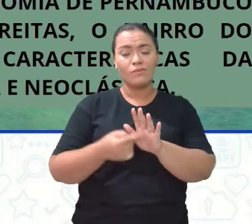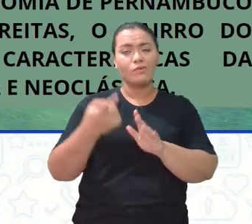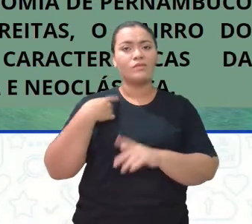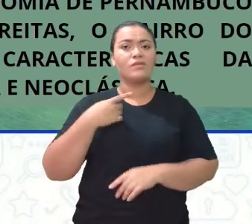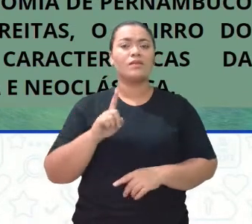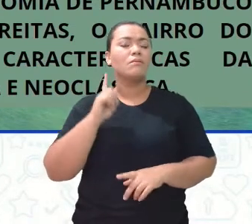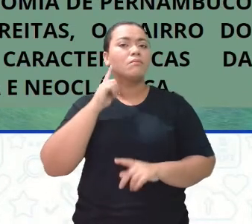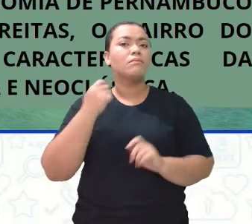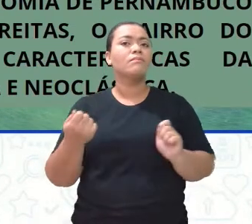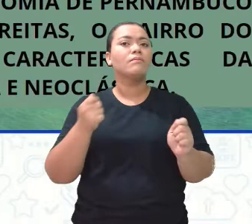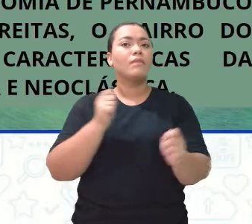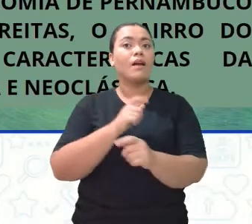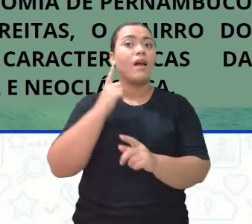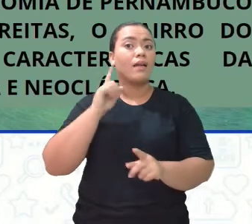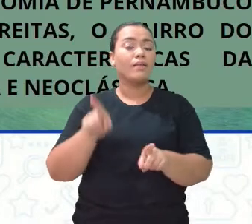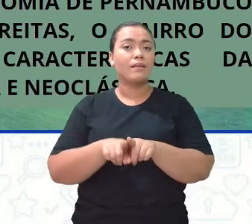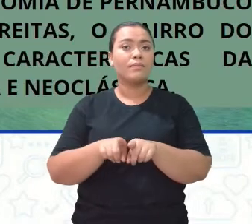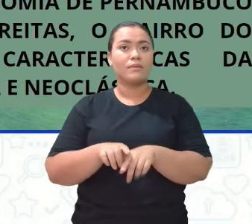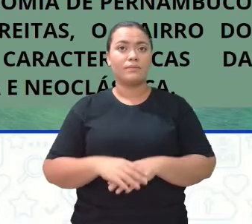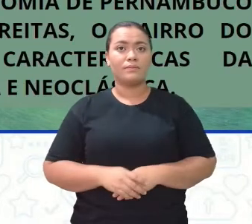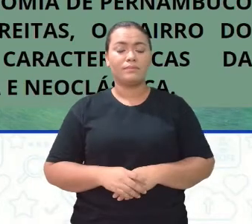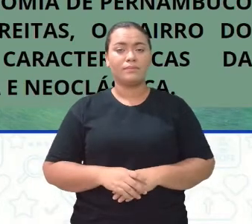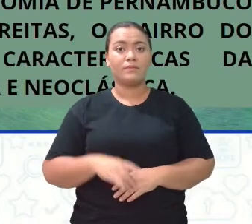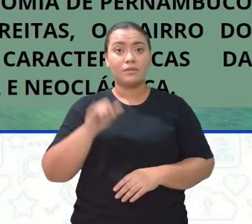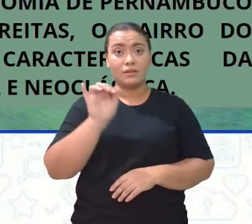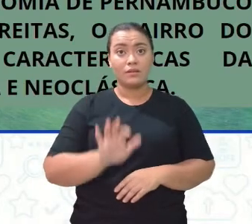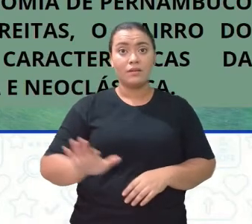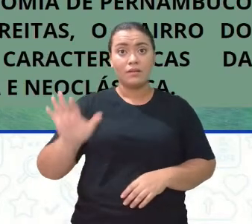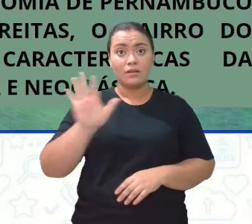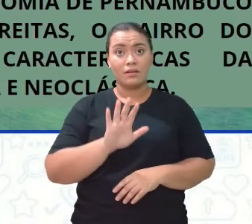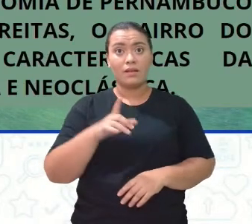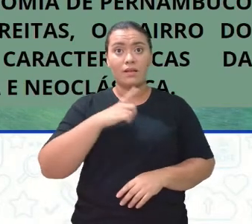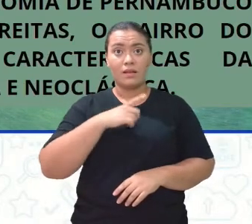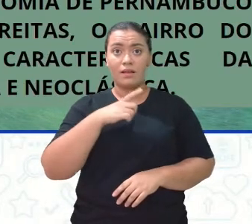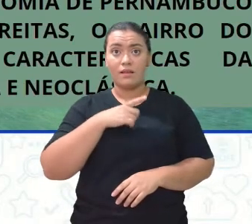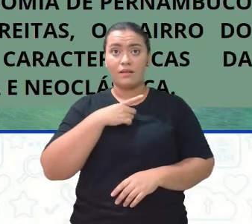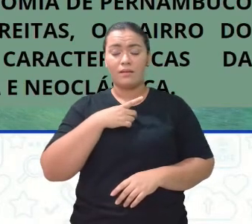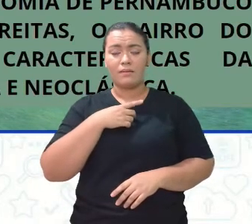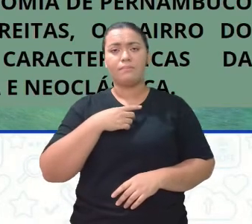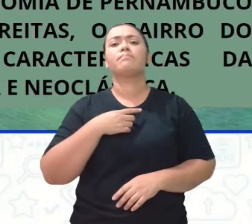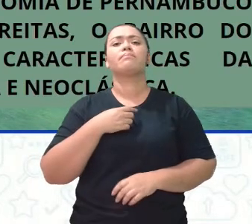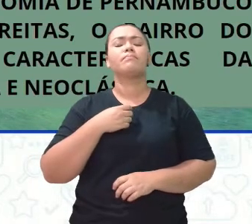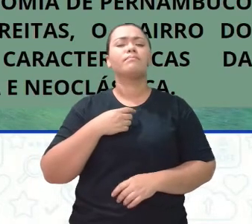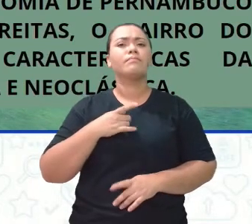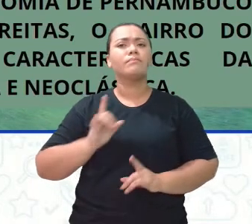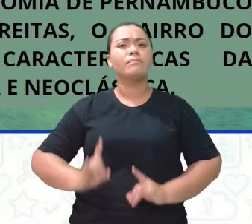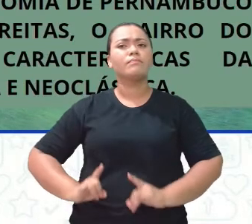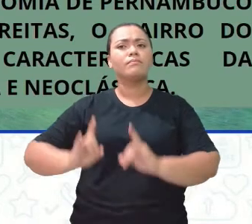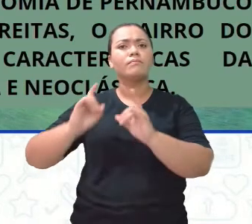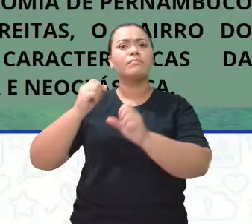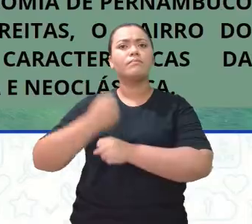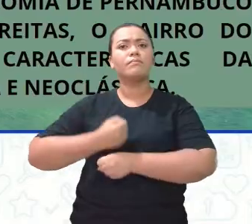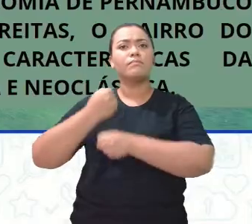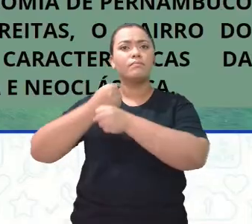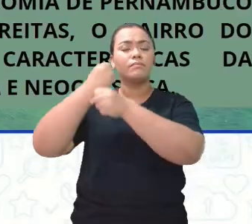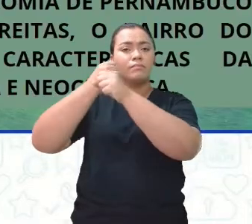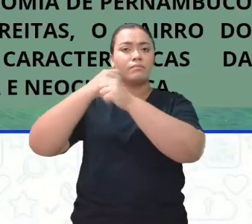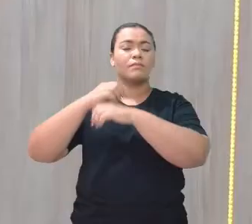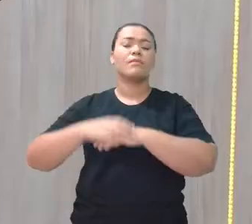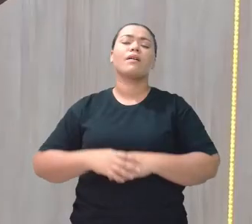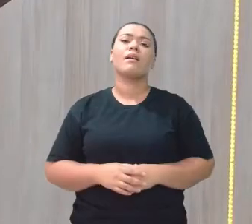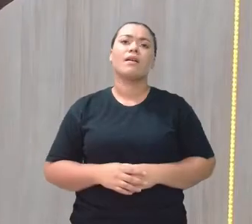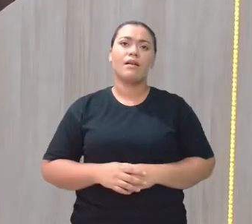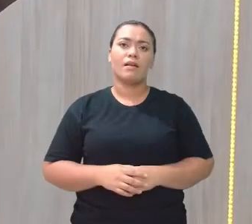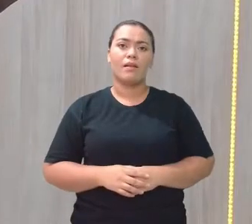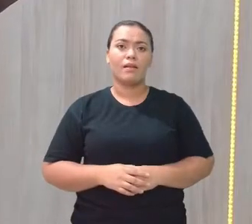contraste. Essa aqui, essa paisagem, né, de prédios construídos, prédios